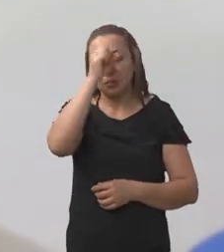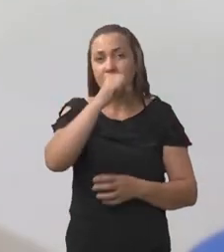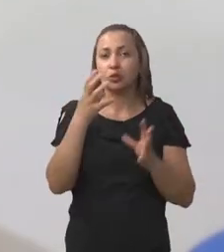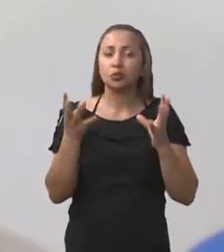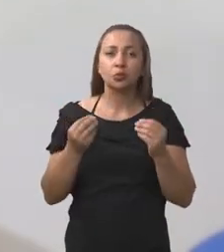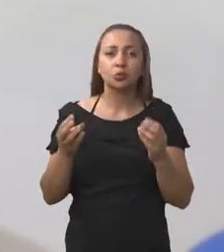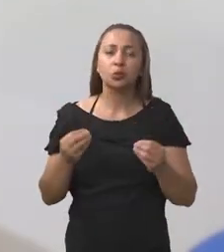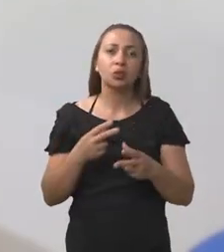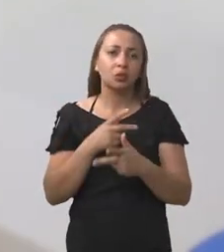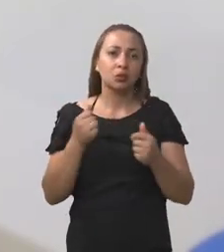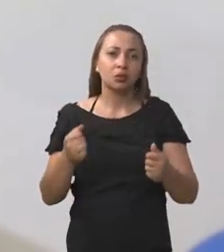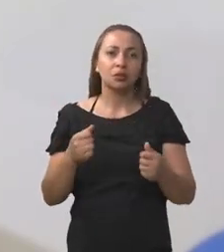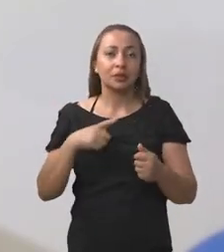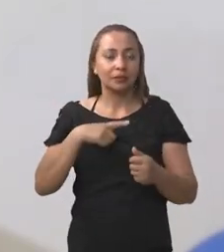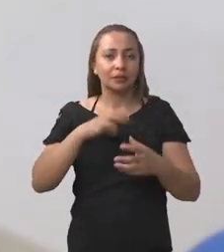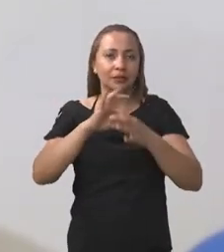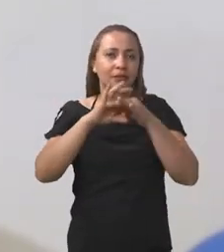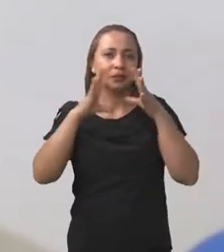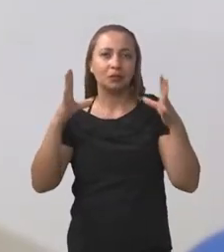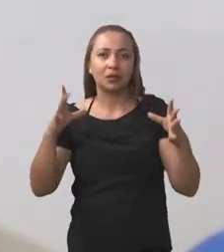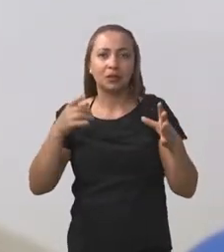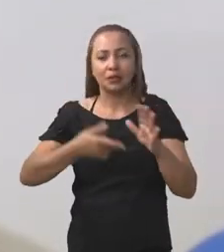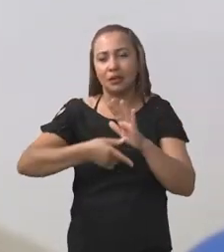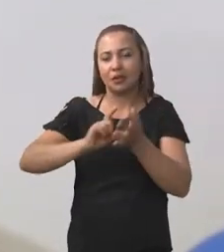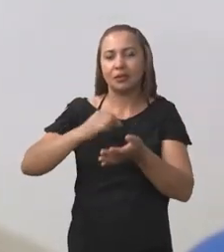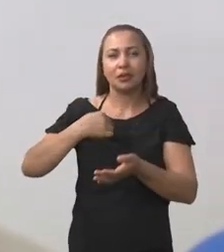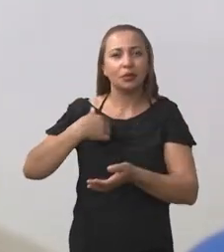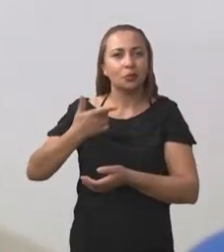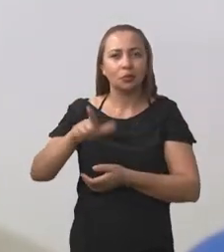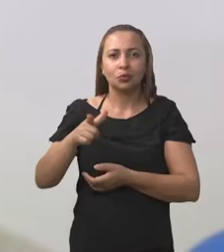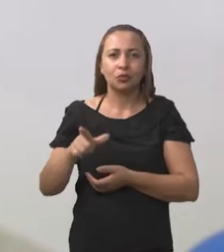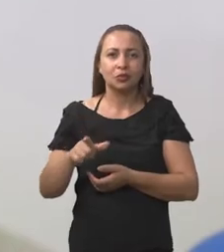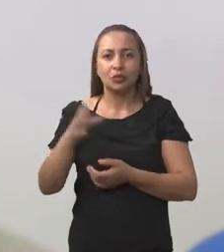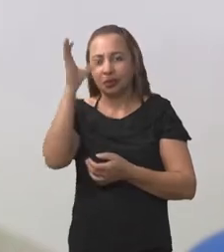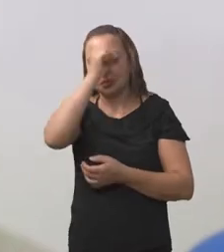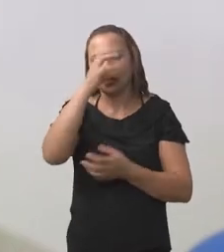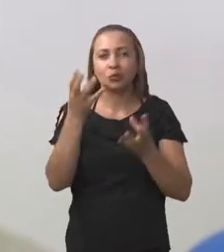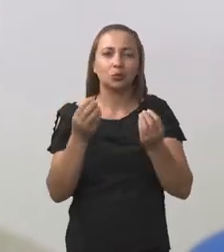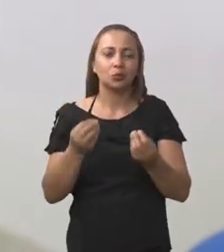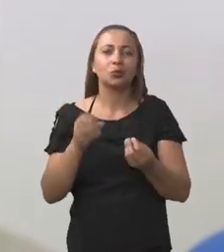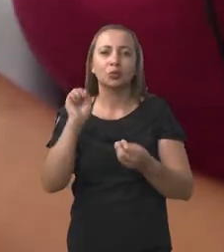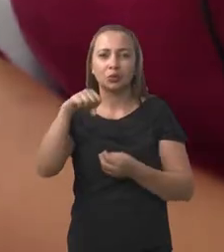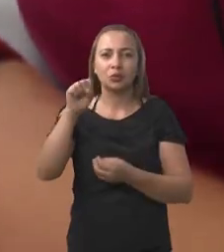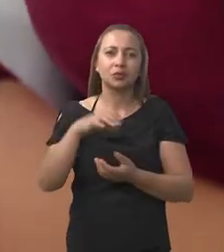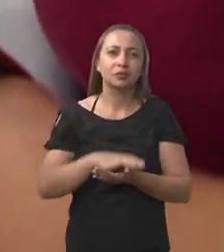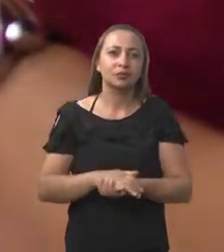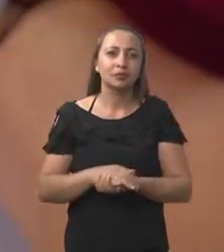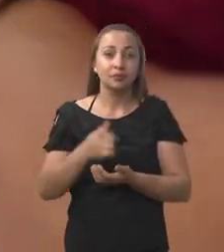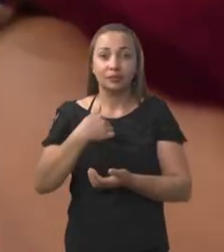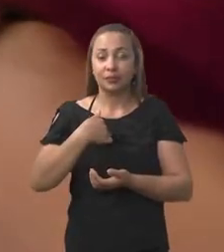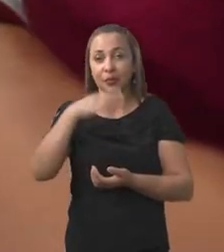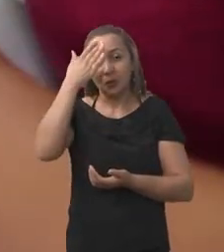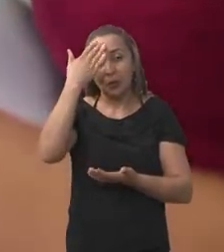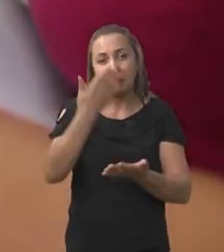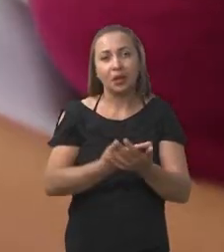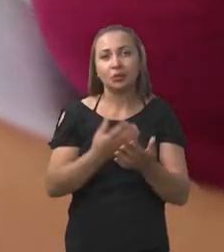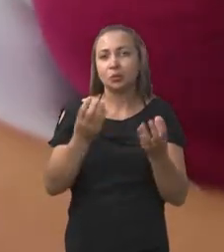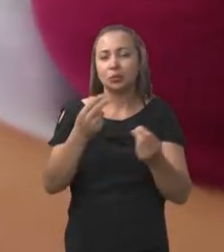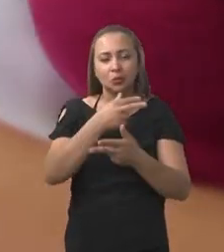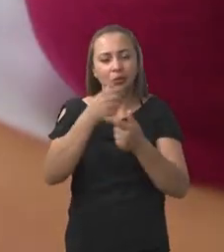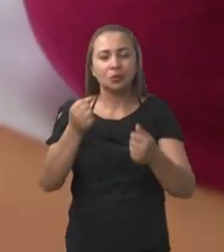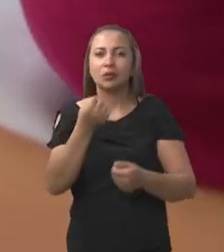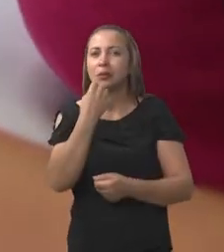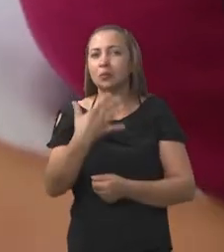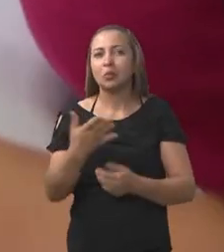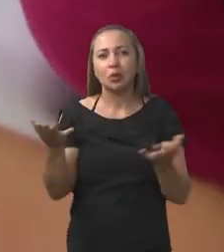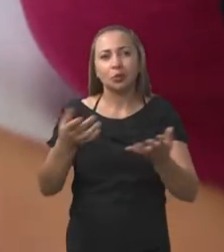coisa, aprendi assim, a ter liberdade que eu não tinha, aprendi muita coisa mesmo. E assim, eu aprendi tanta coisa boa que